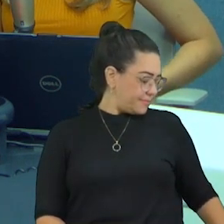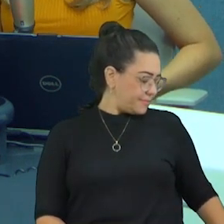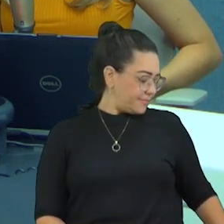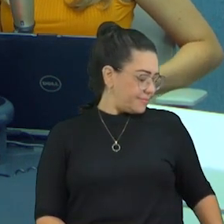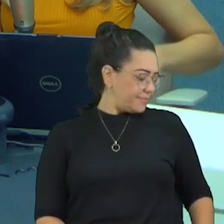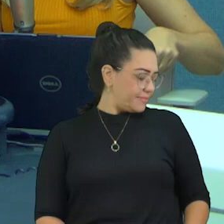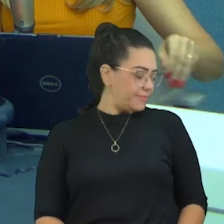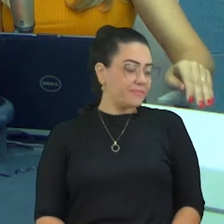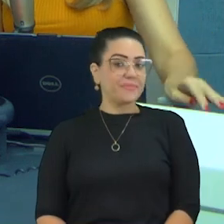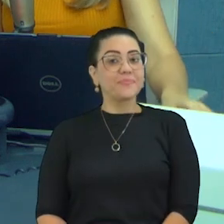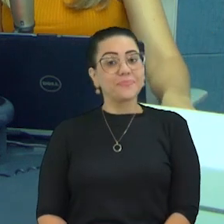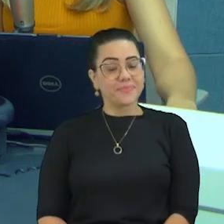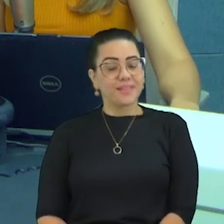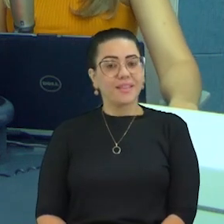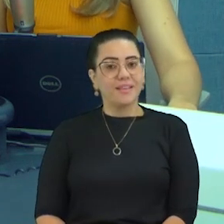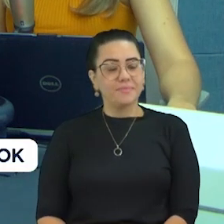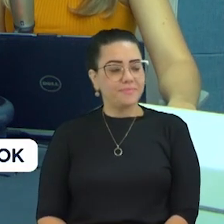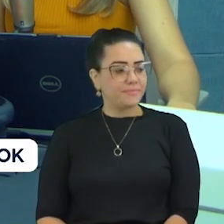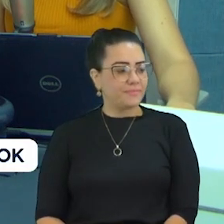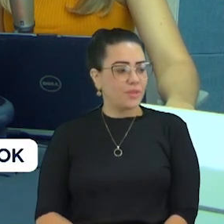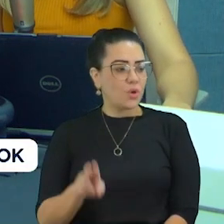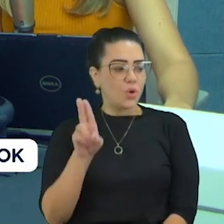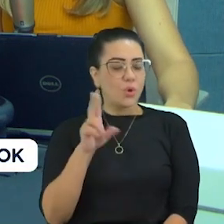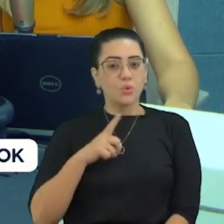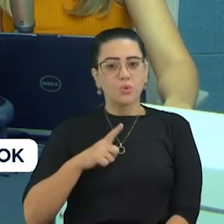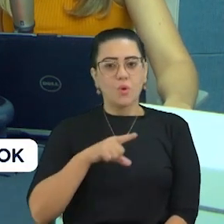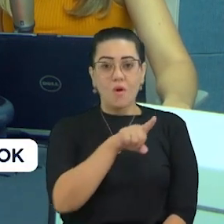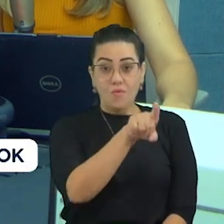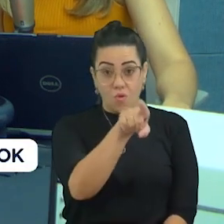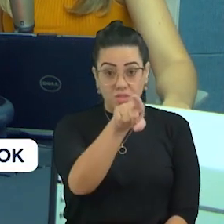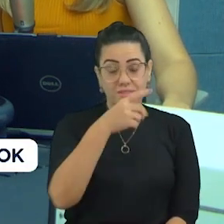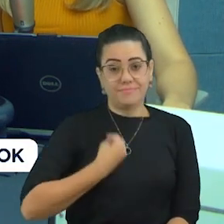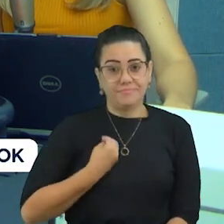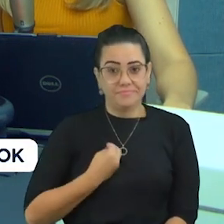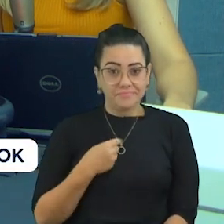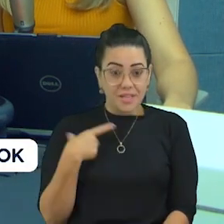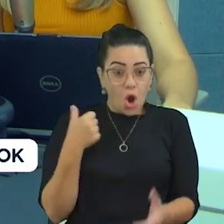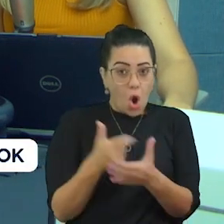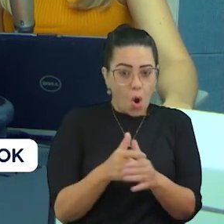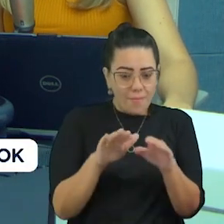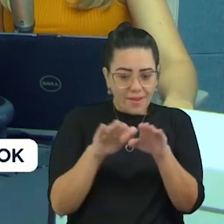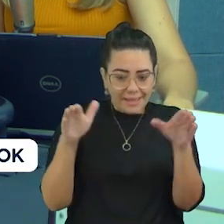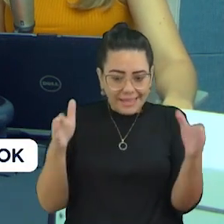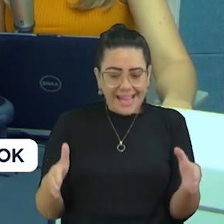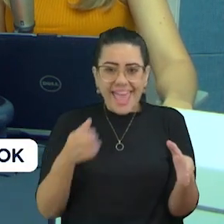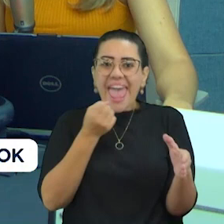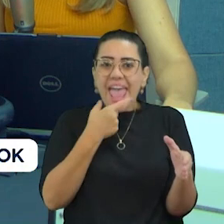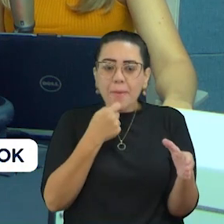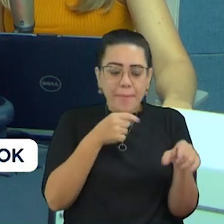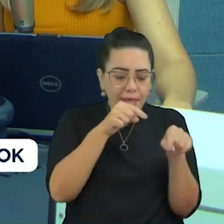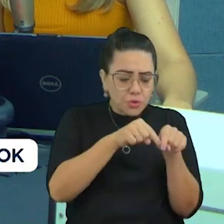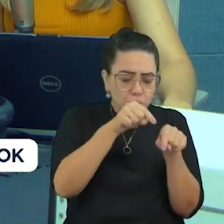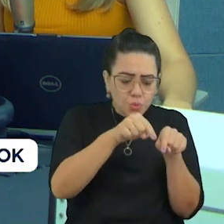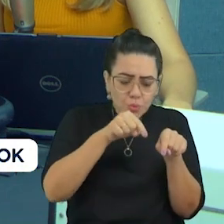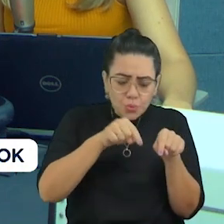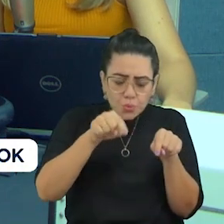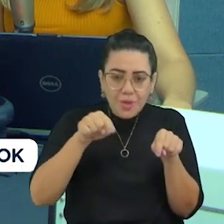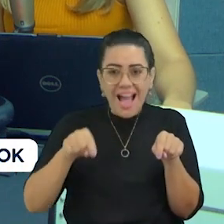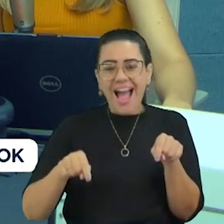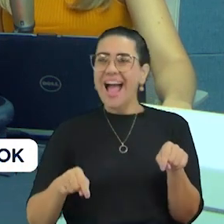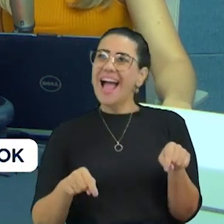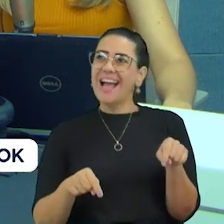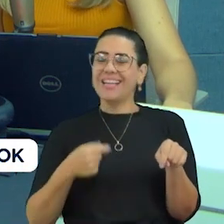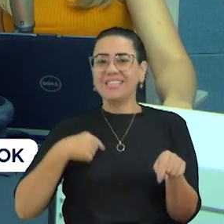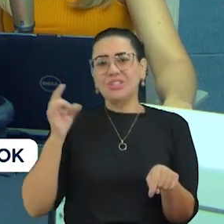assunto é o uso racional de medicamentos. E hoje o professor vai tirar todas as nossas dúvidas. Você pode